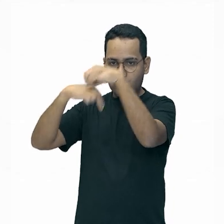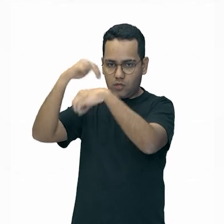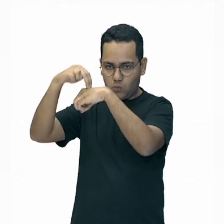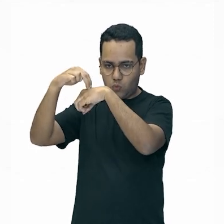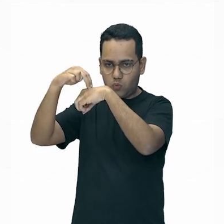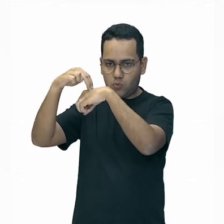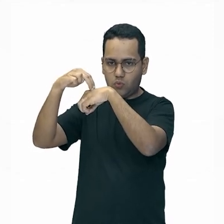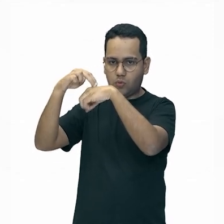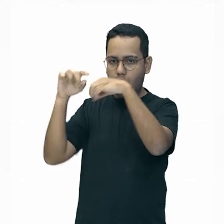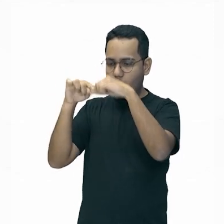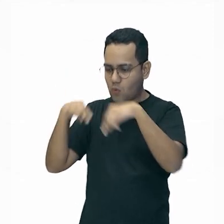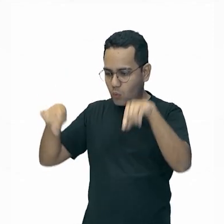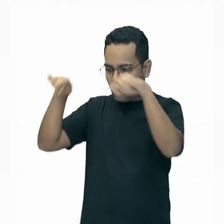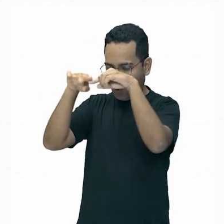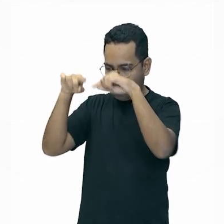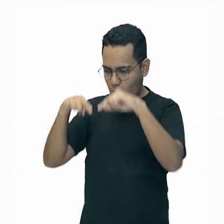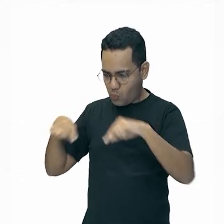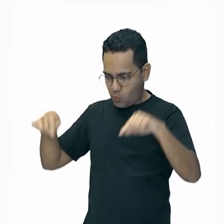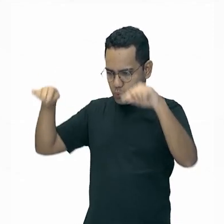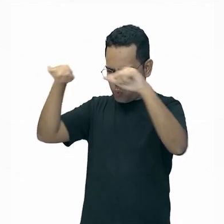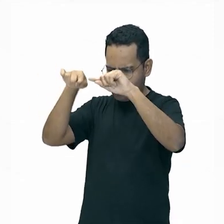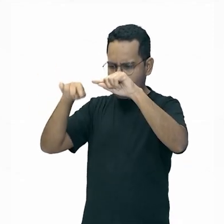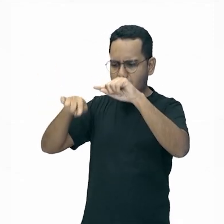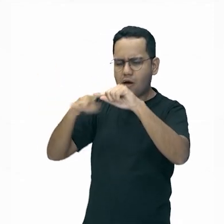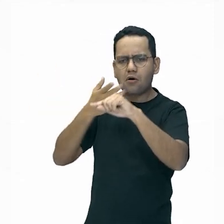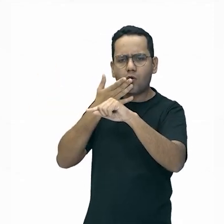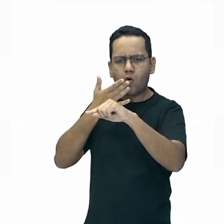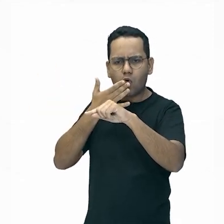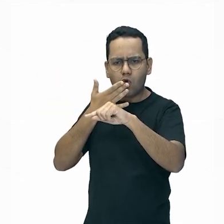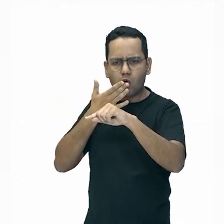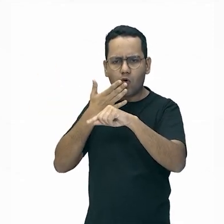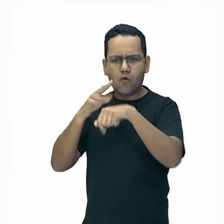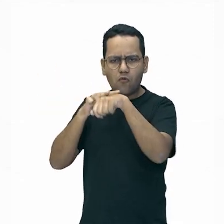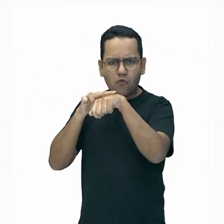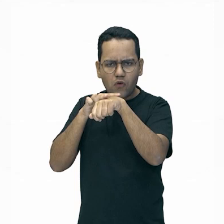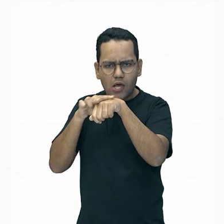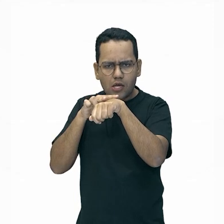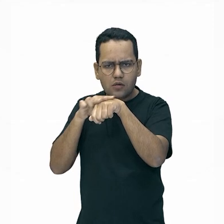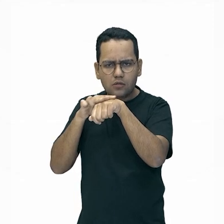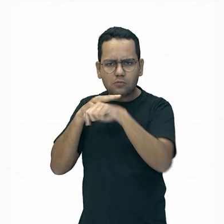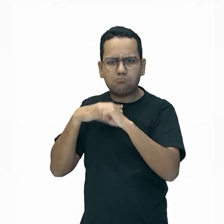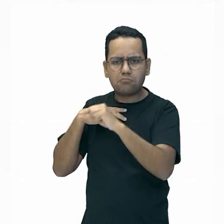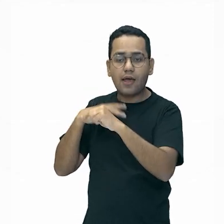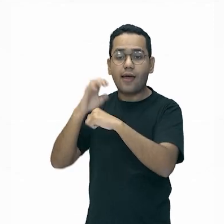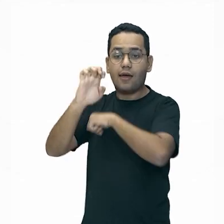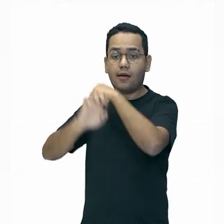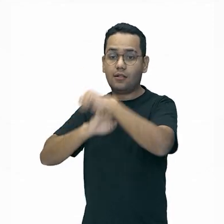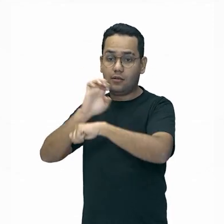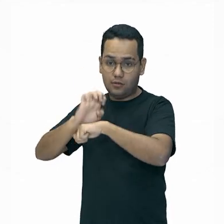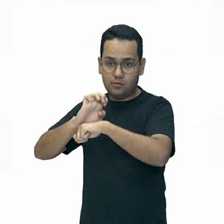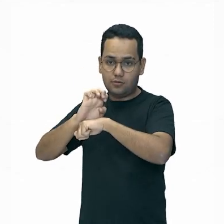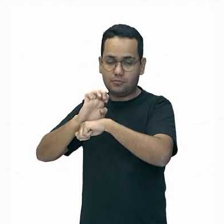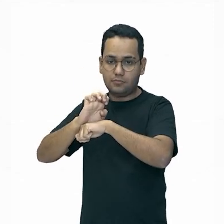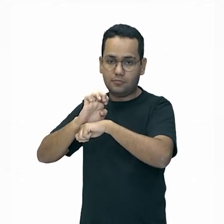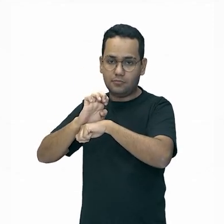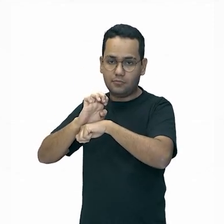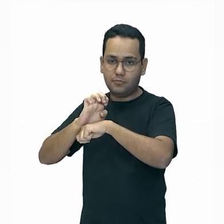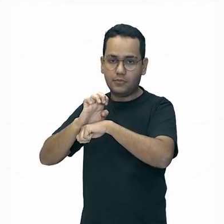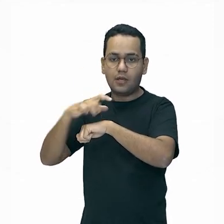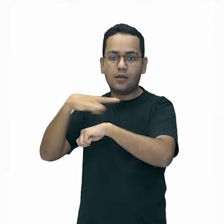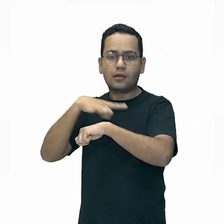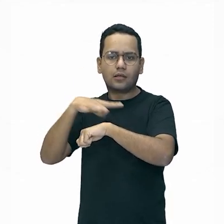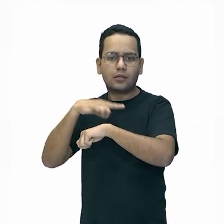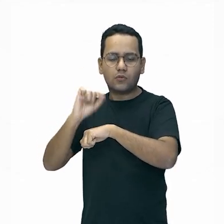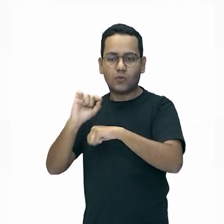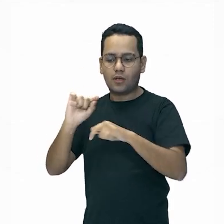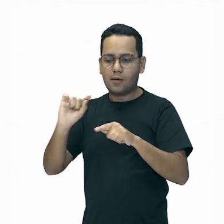tá, pessoal? Esse elétron está sendo representado por essa bolinha verde que está mudando de camada,